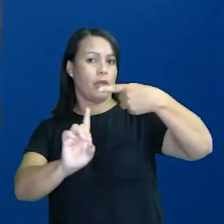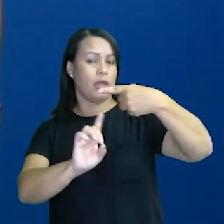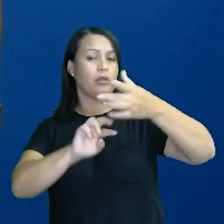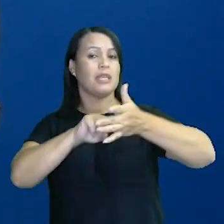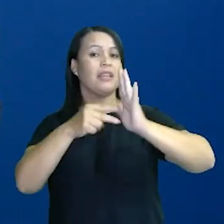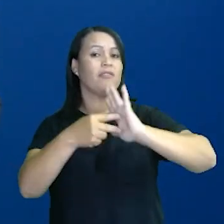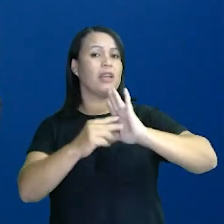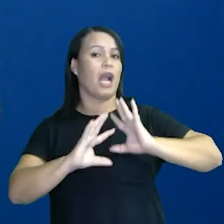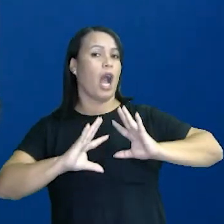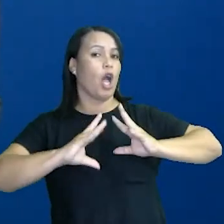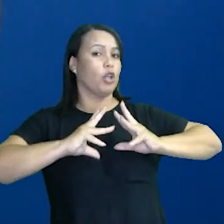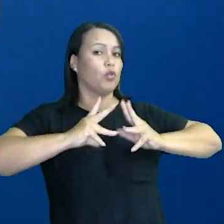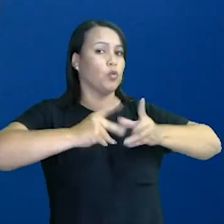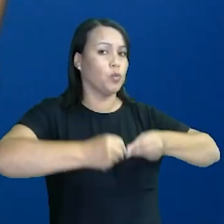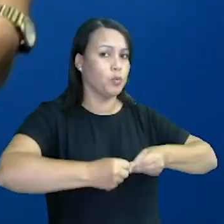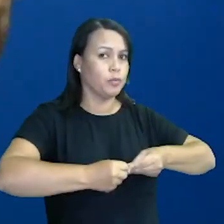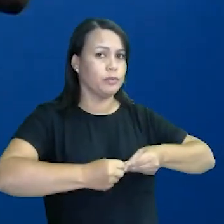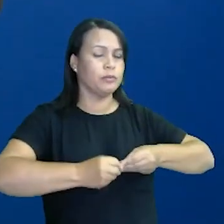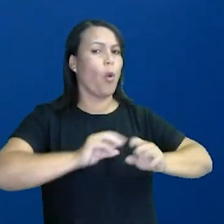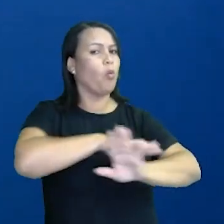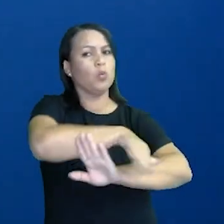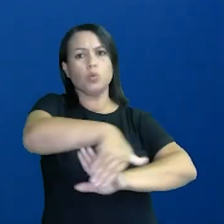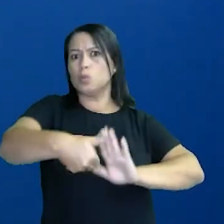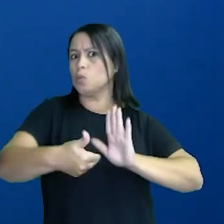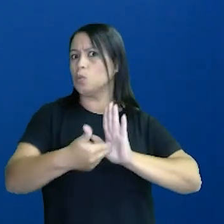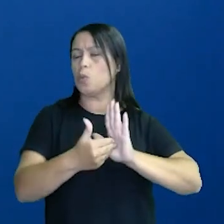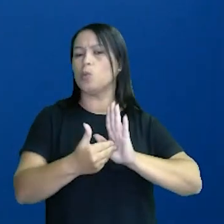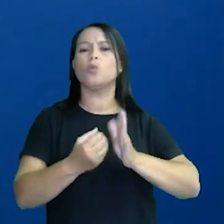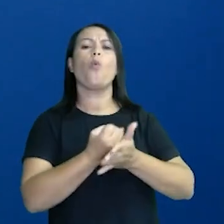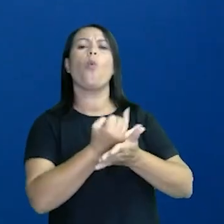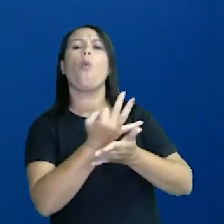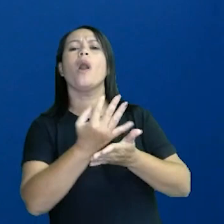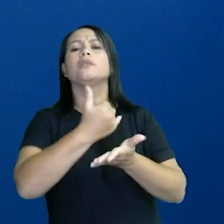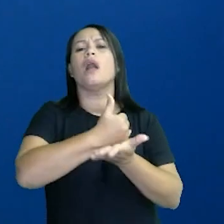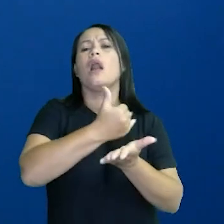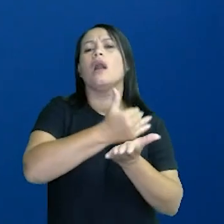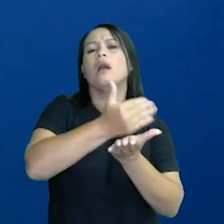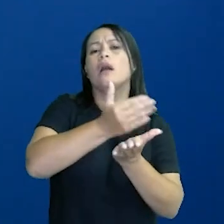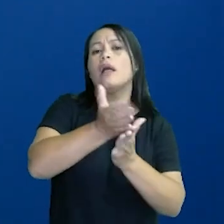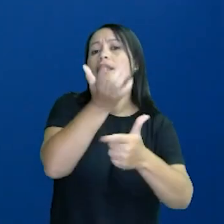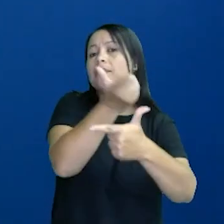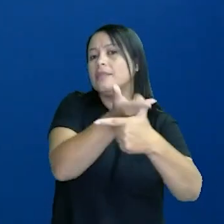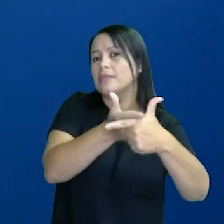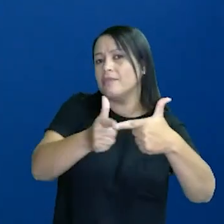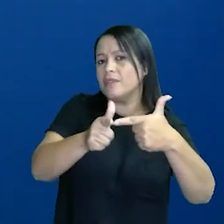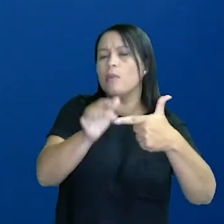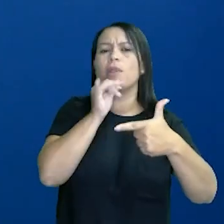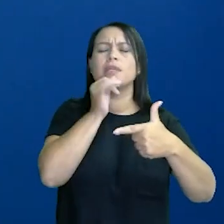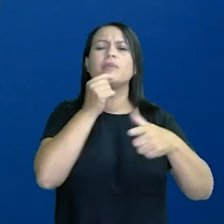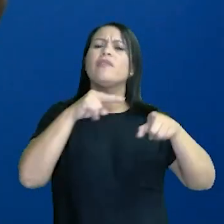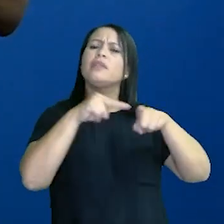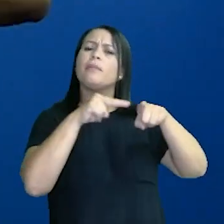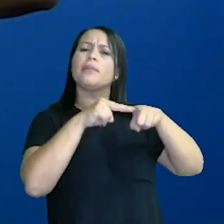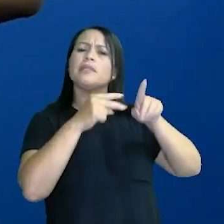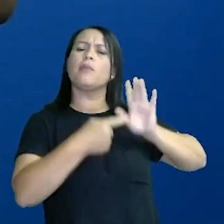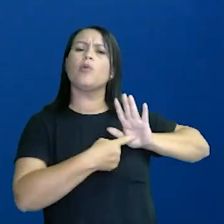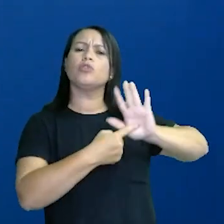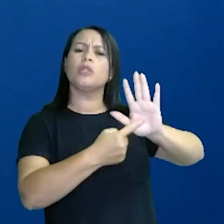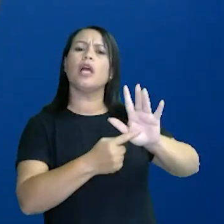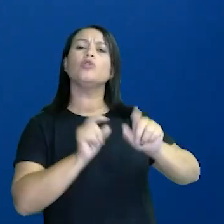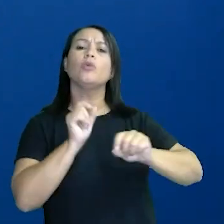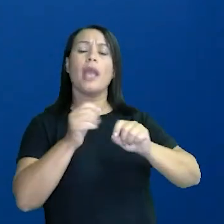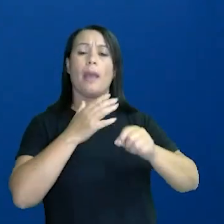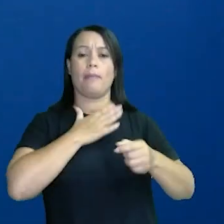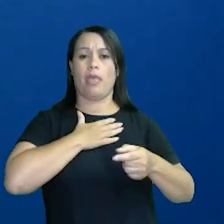minha parte o quê? Toda, tá certo? Ou seja, quantas partes foi dividida. Naquele exemplo lá da pizza, quando eu trouxe para vocês, a